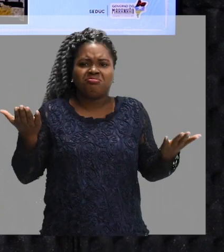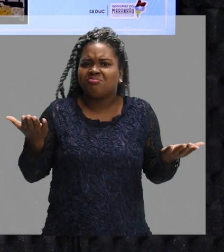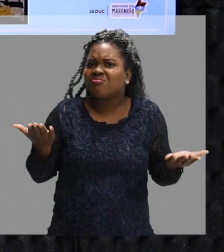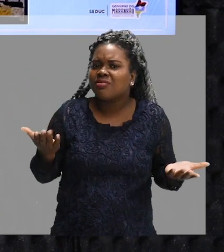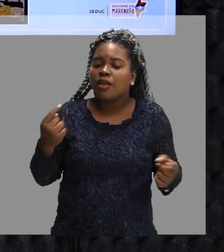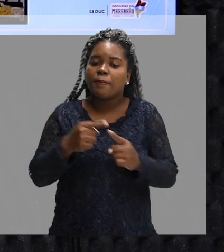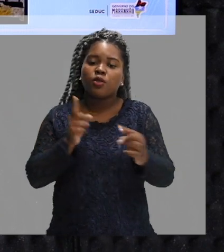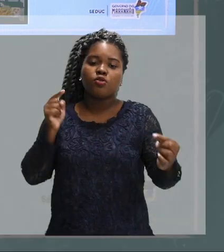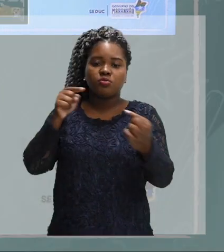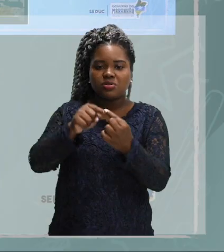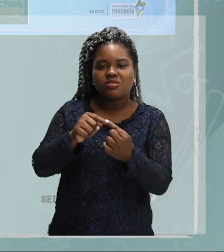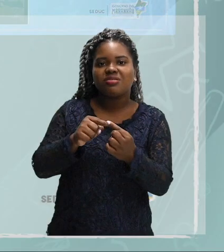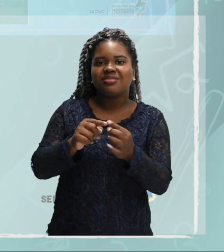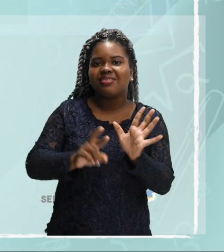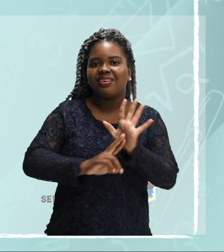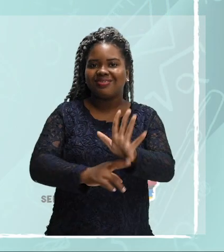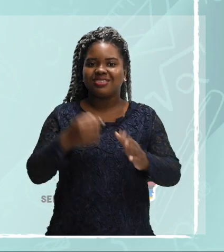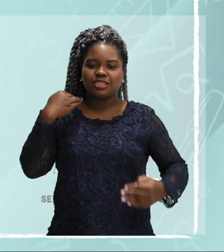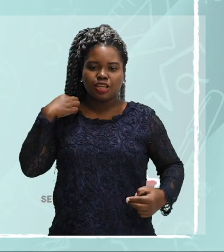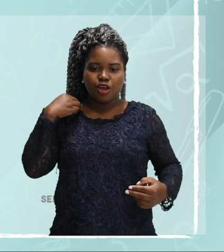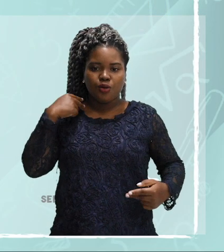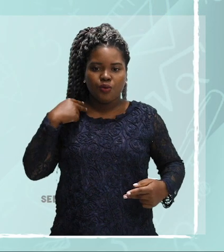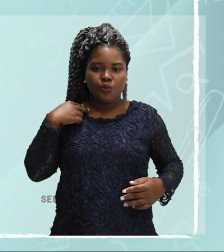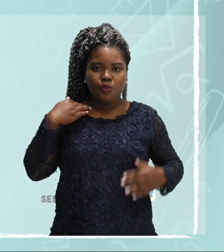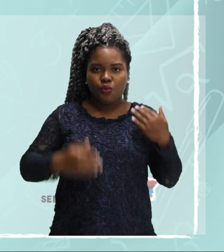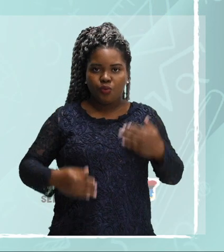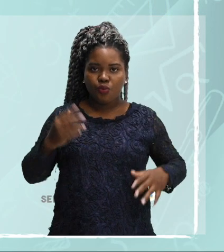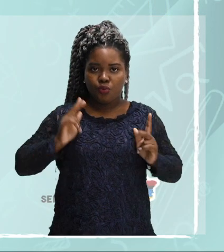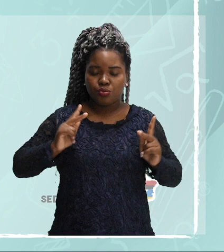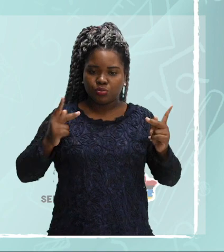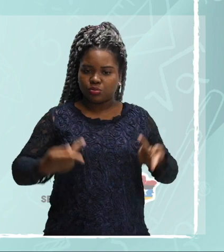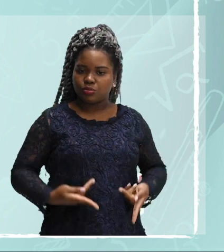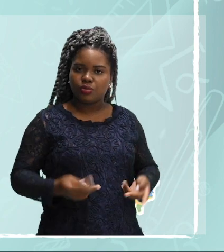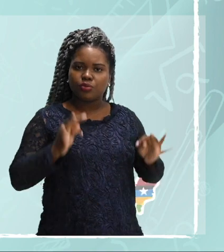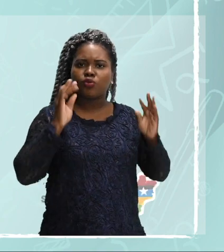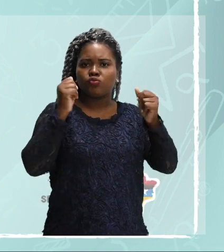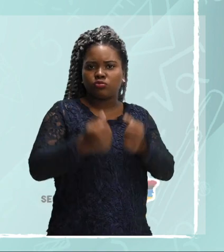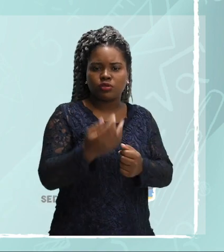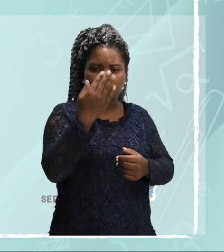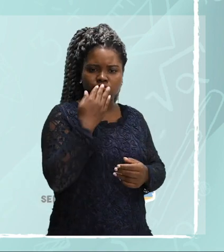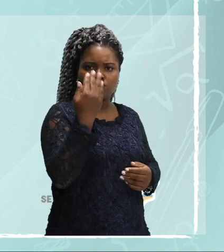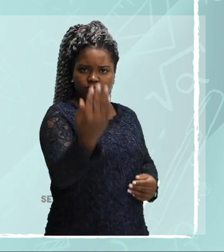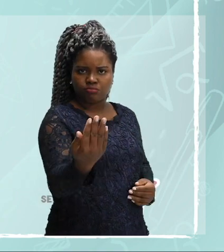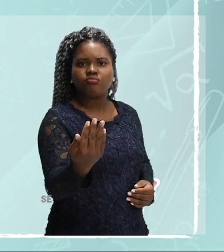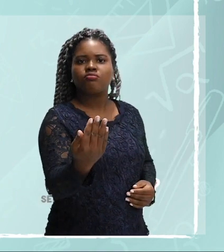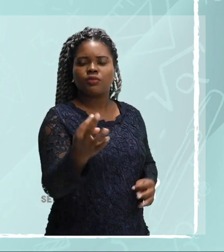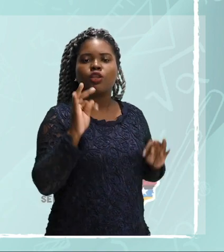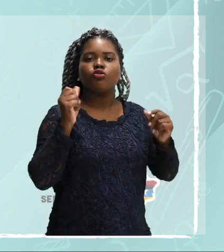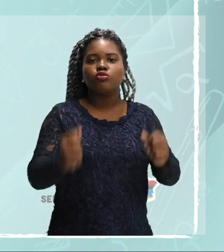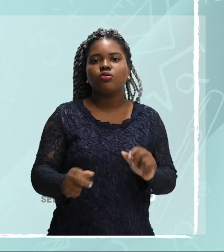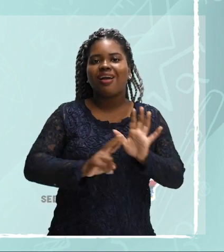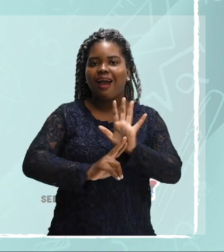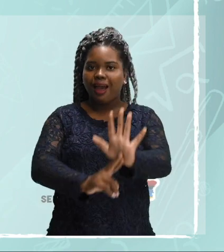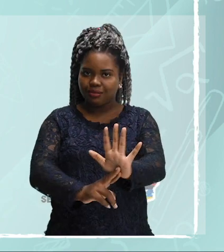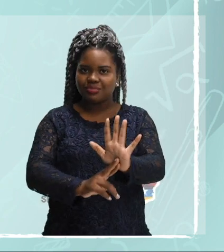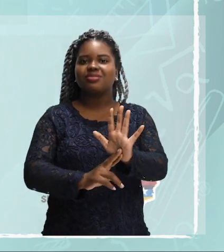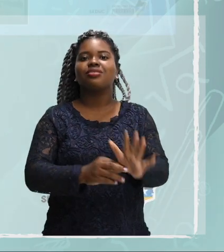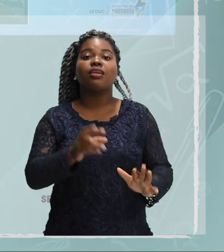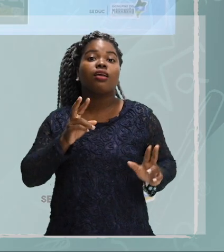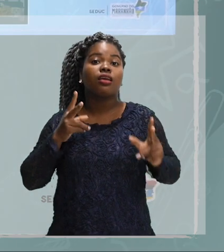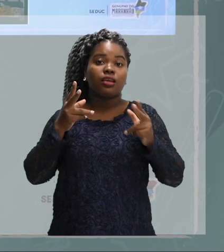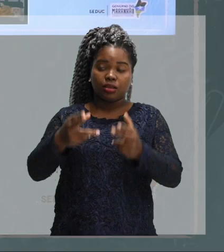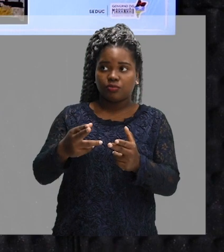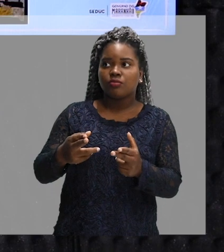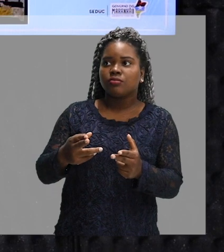era representar o corpo humano com todas as faces num plano só. Então, tudo era representado dessa maneira. Observem que o olho está aqui,